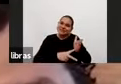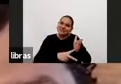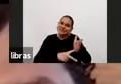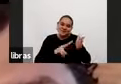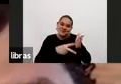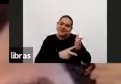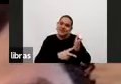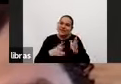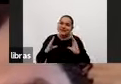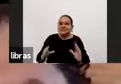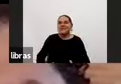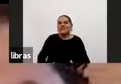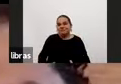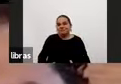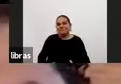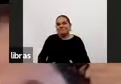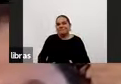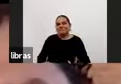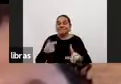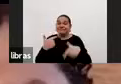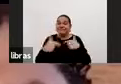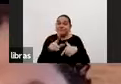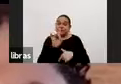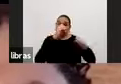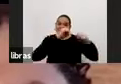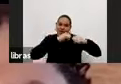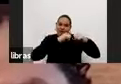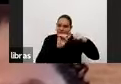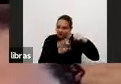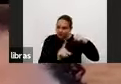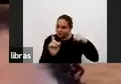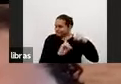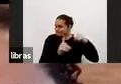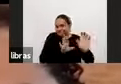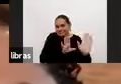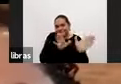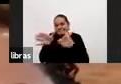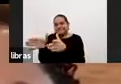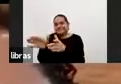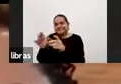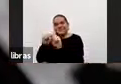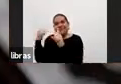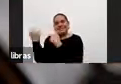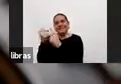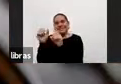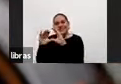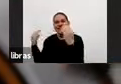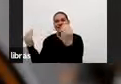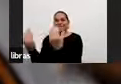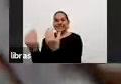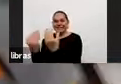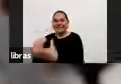aí, atuando não só nas fábricas, como também na comunidade. Vai lá com você, Jussi.